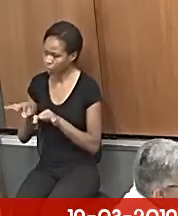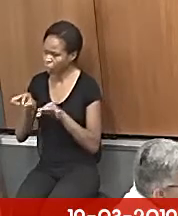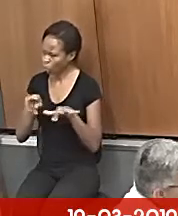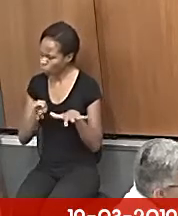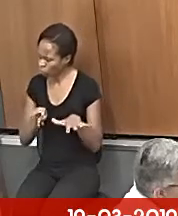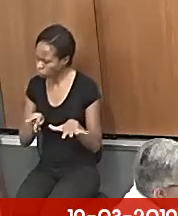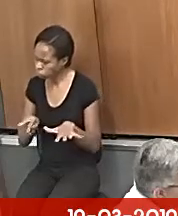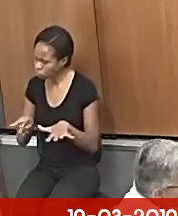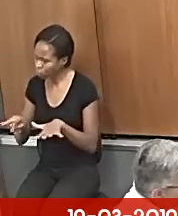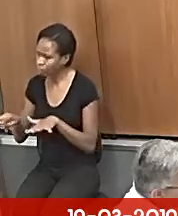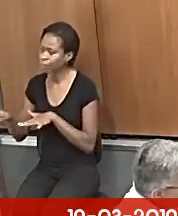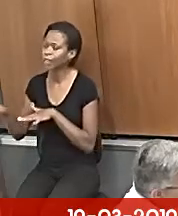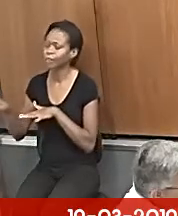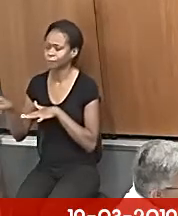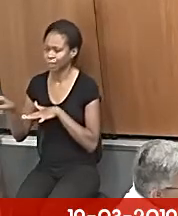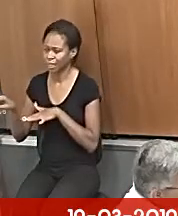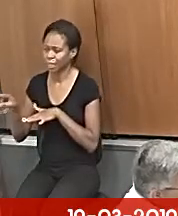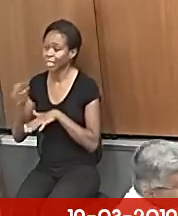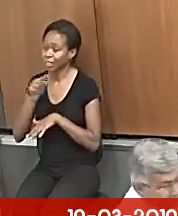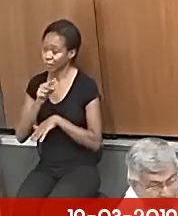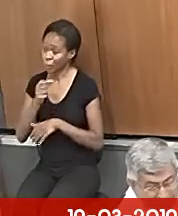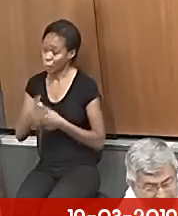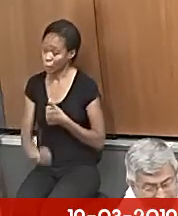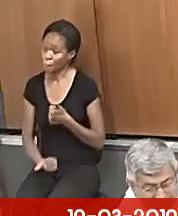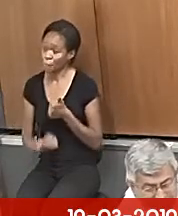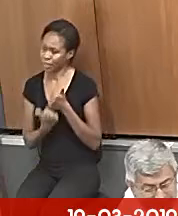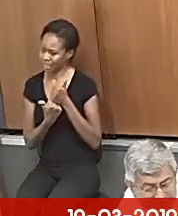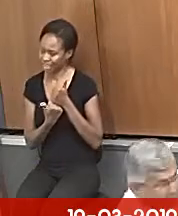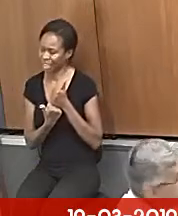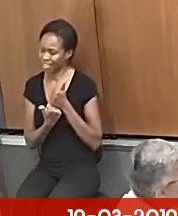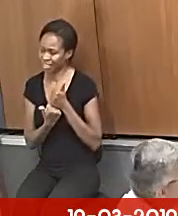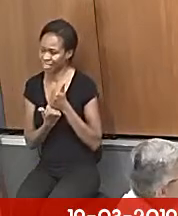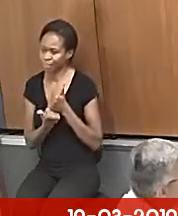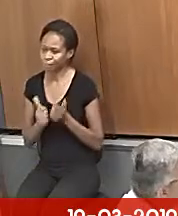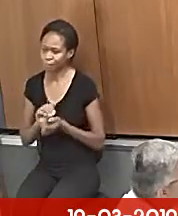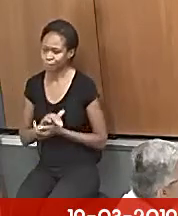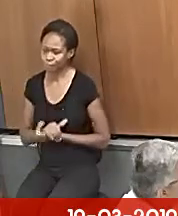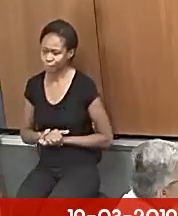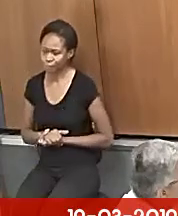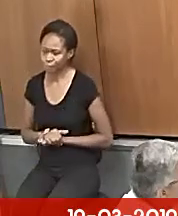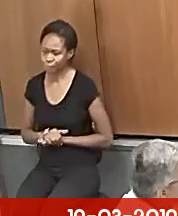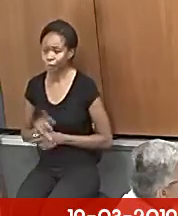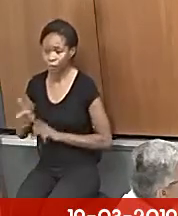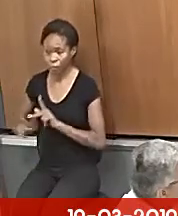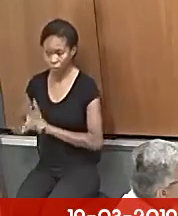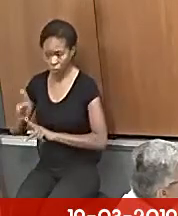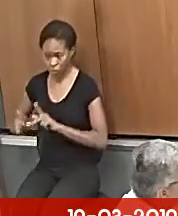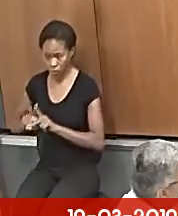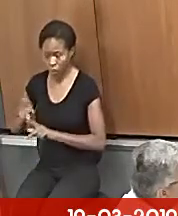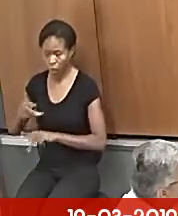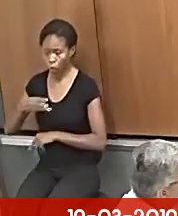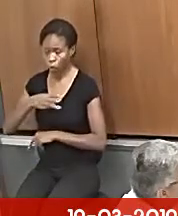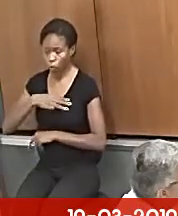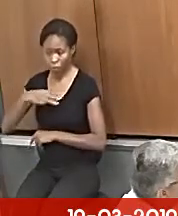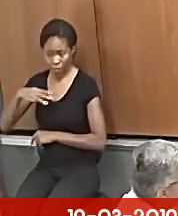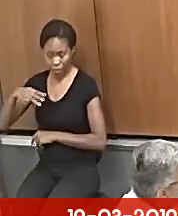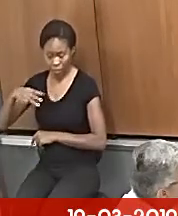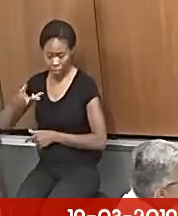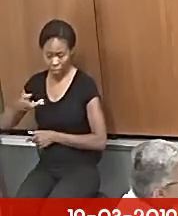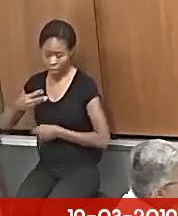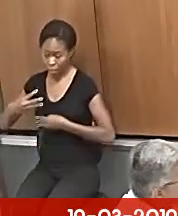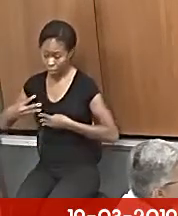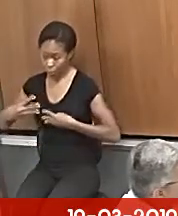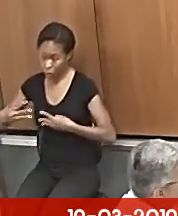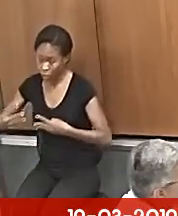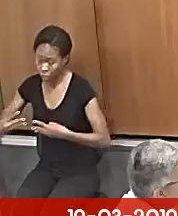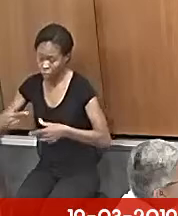é isso deputado nos apoiar em uma semana todo mobilizado o pessoal teve lá da ministério do trabalho e isso